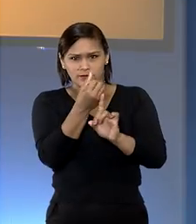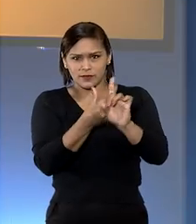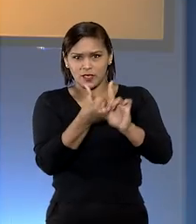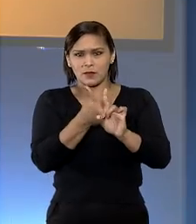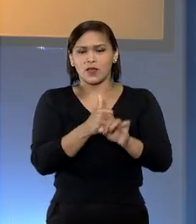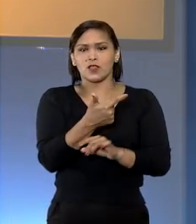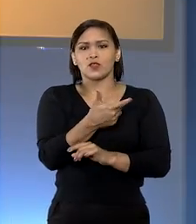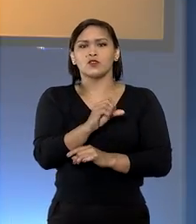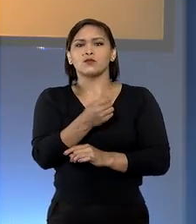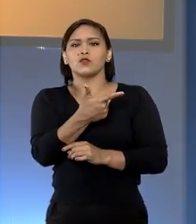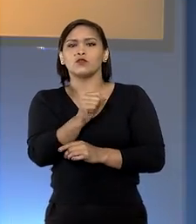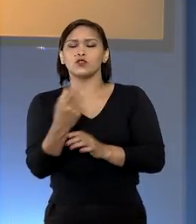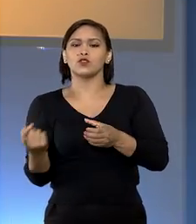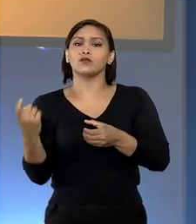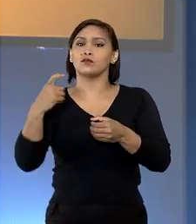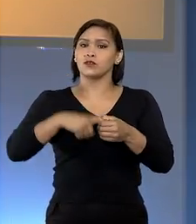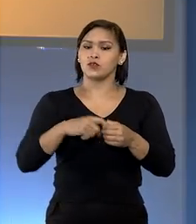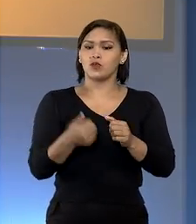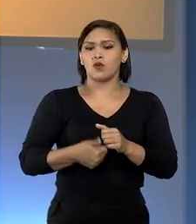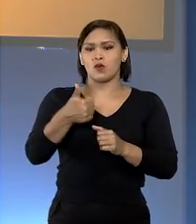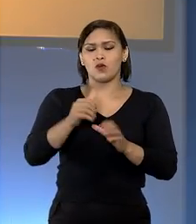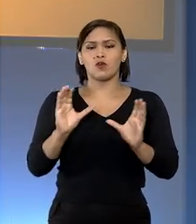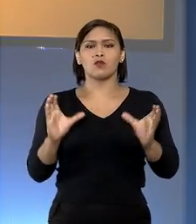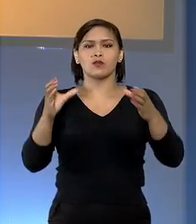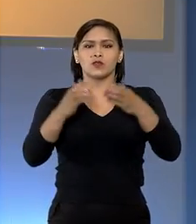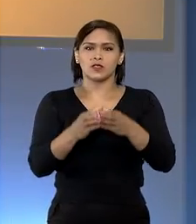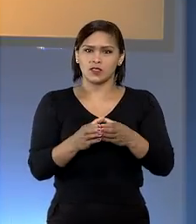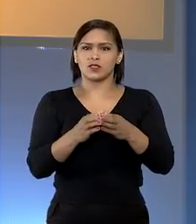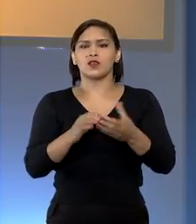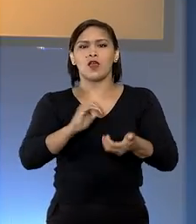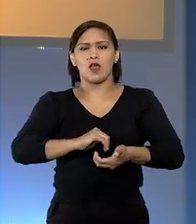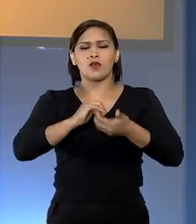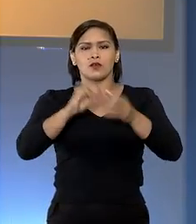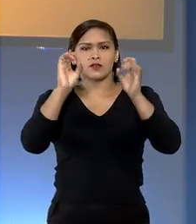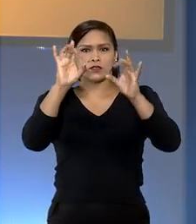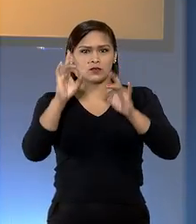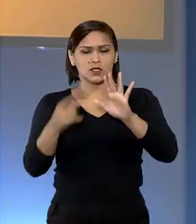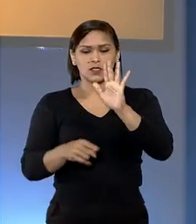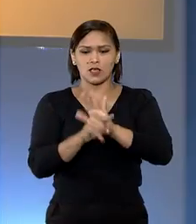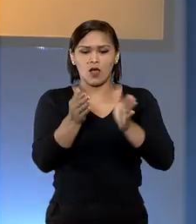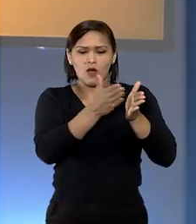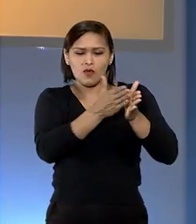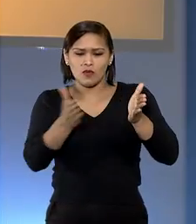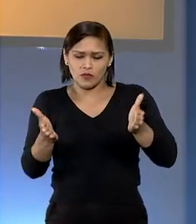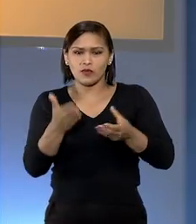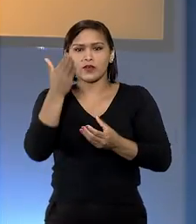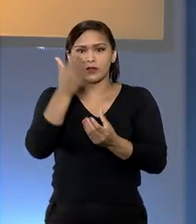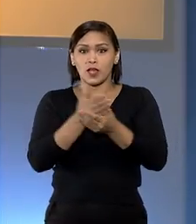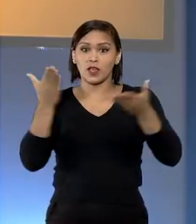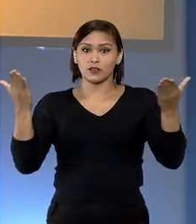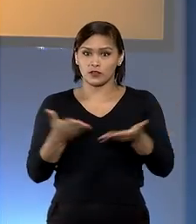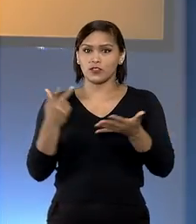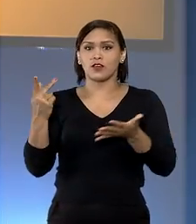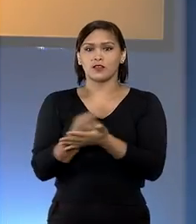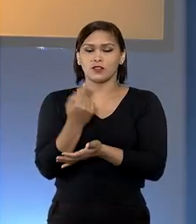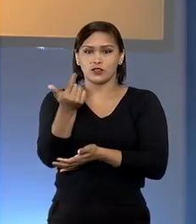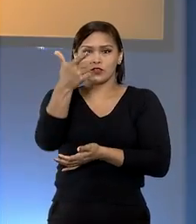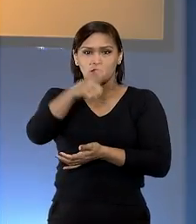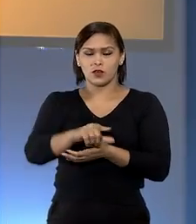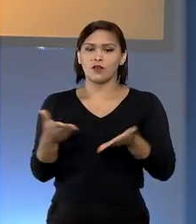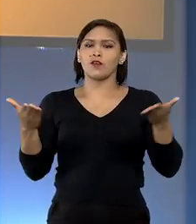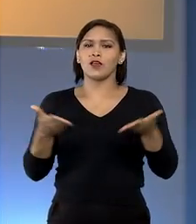judiciário de 2021 retomou com uma sessão da corte especial os prazos processuais já voltaram a correr